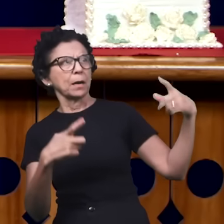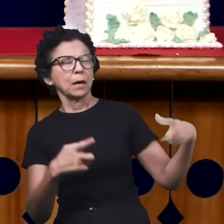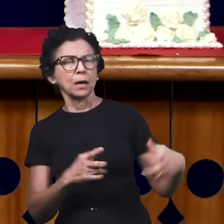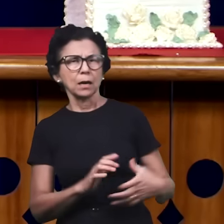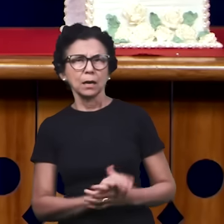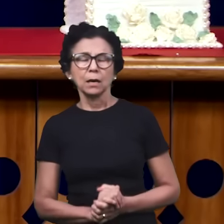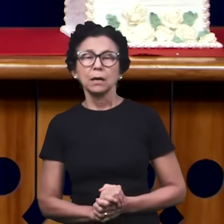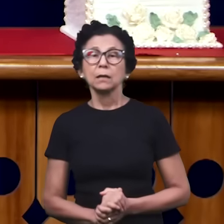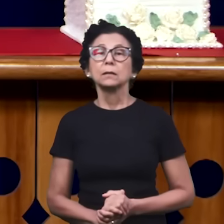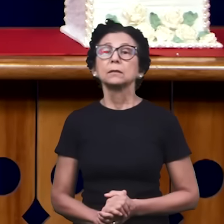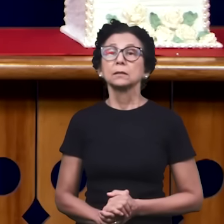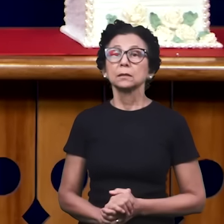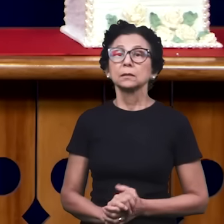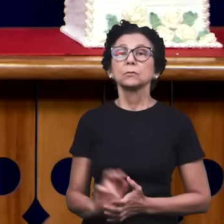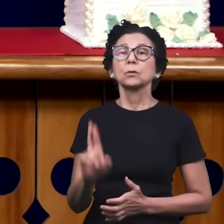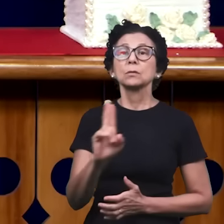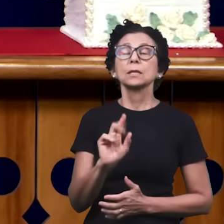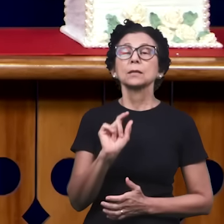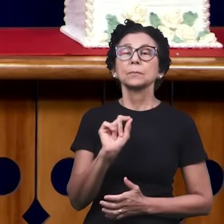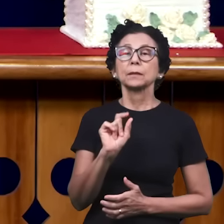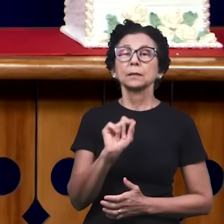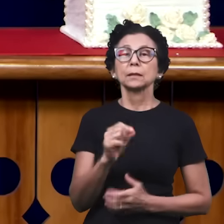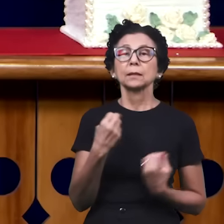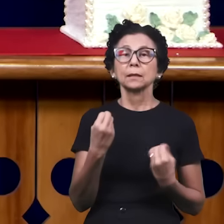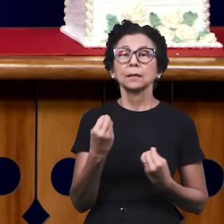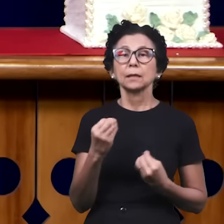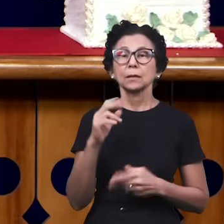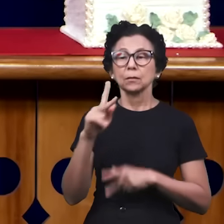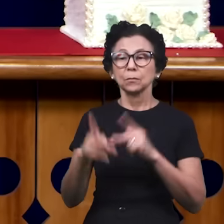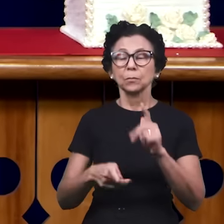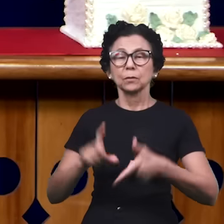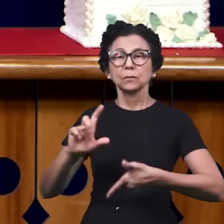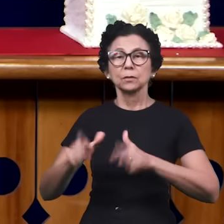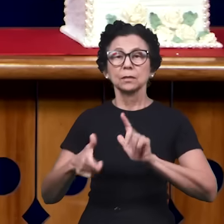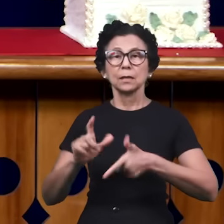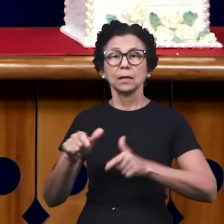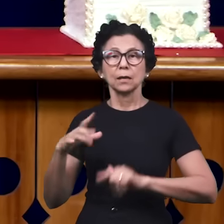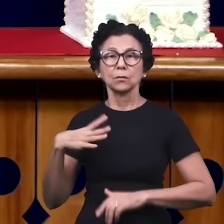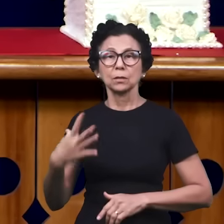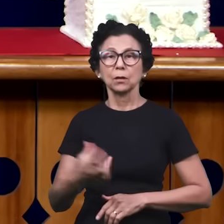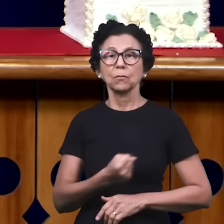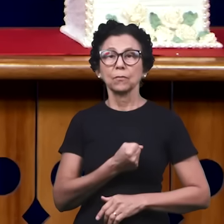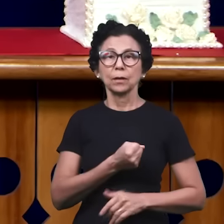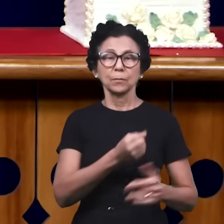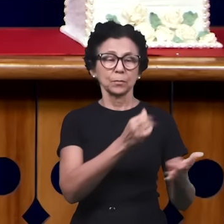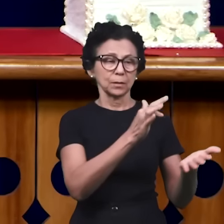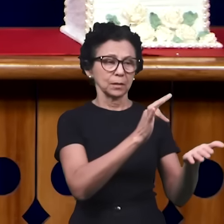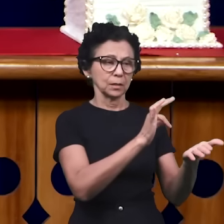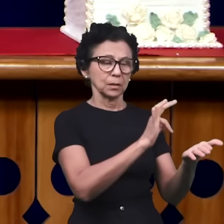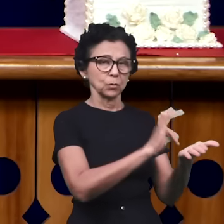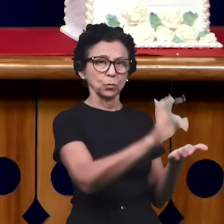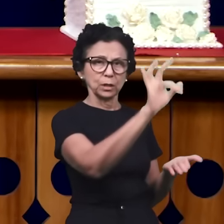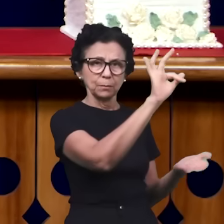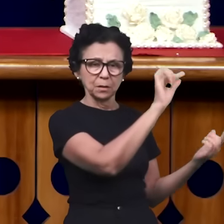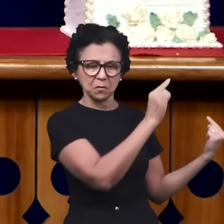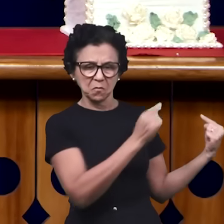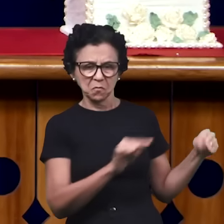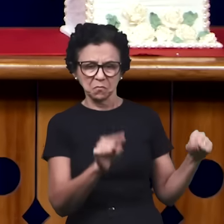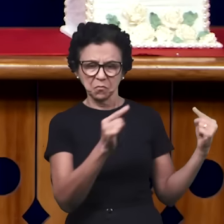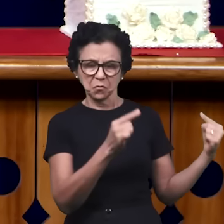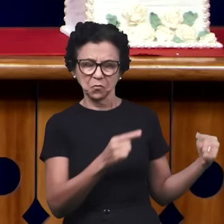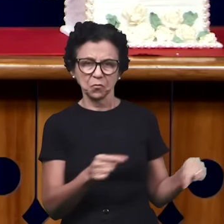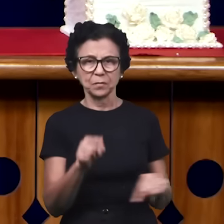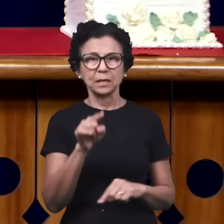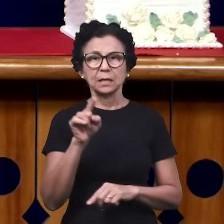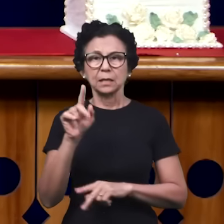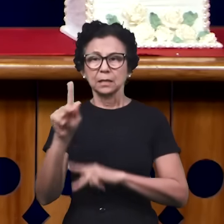né? Foi usado para salvar o povo de Israel da escravidão dos filisteus. Se o povo de Israel perdesse aquela